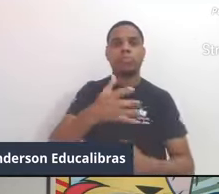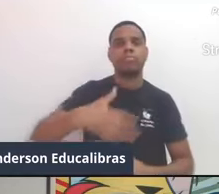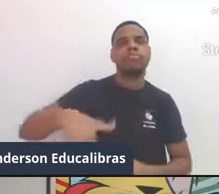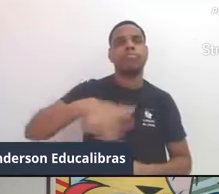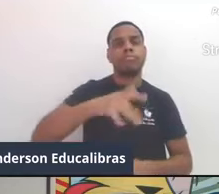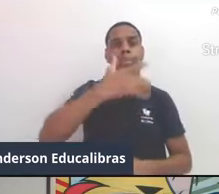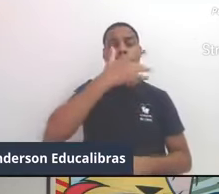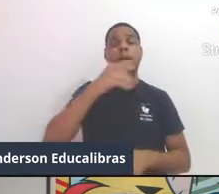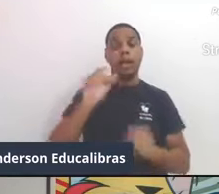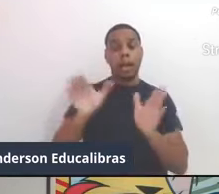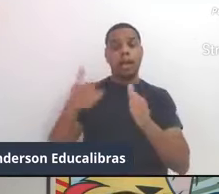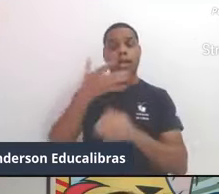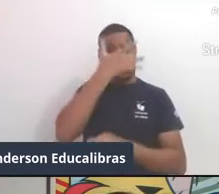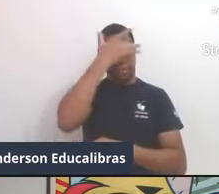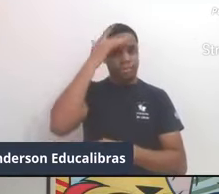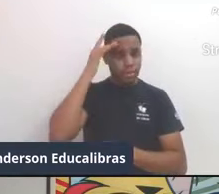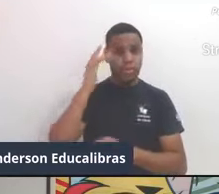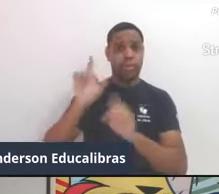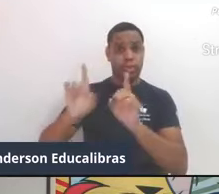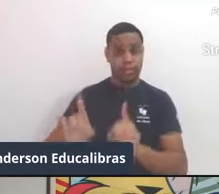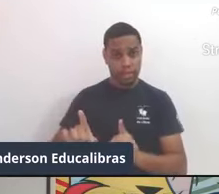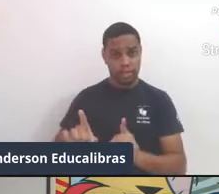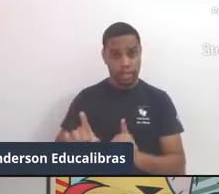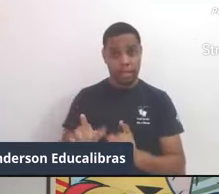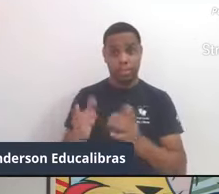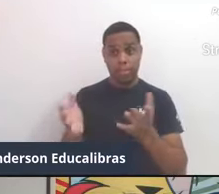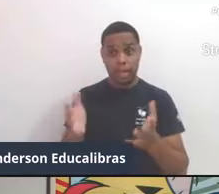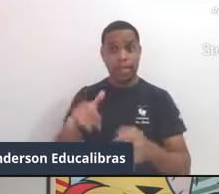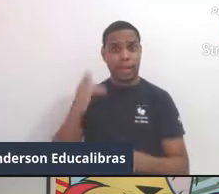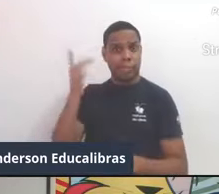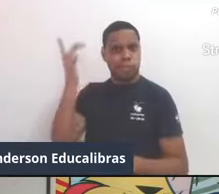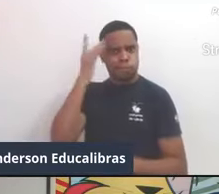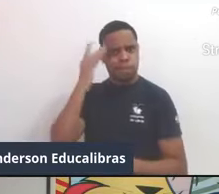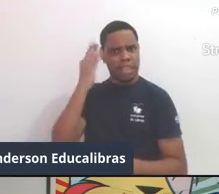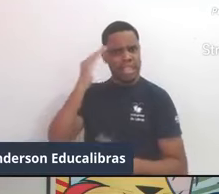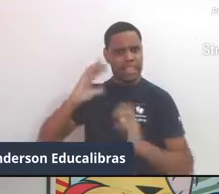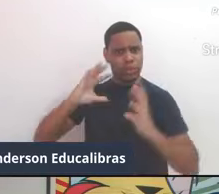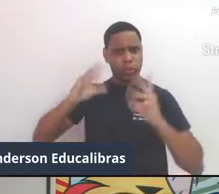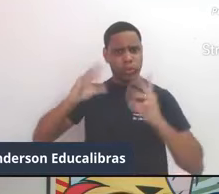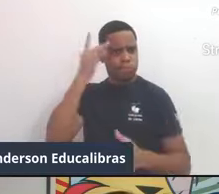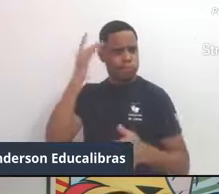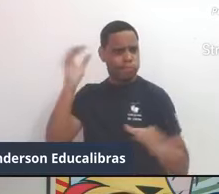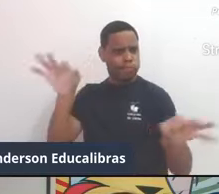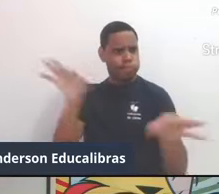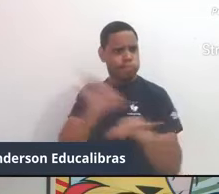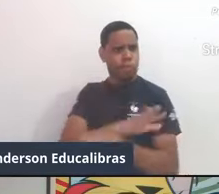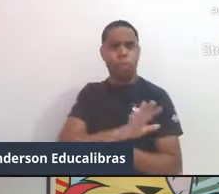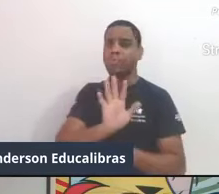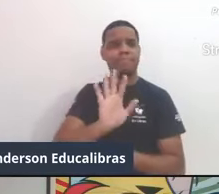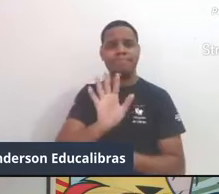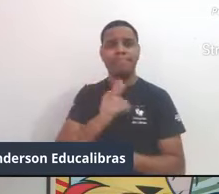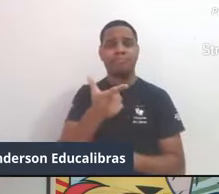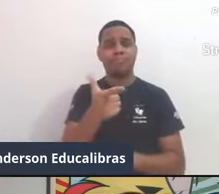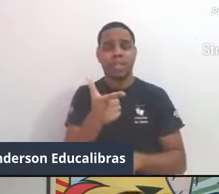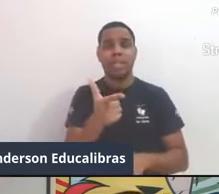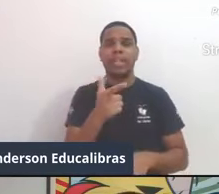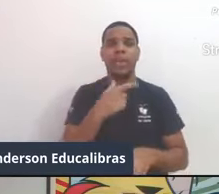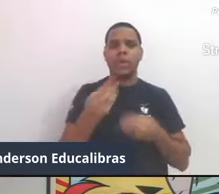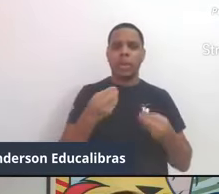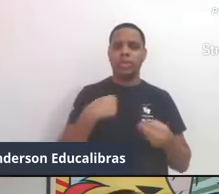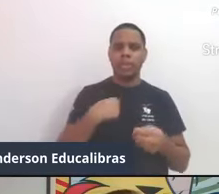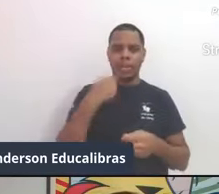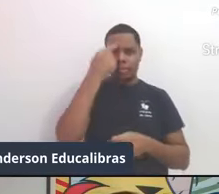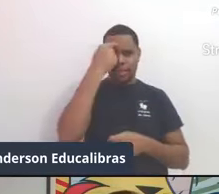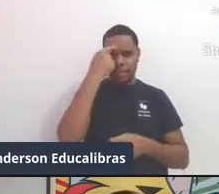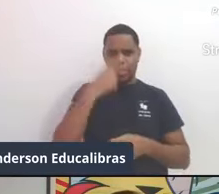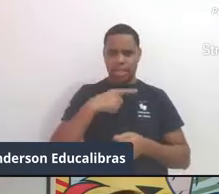pessoa com deficiência. Mas não somos especialistas nisso, né? Então, como que a gente faz uma governança para garantir que o nosso recurso